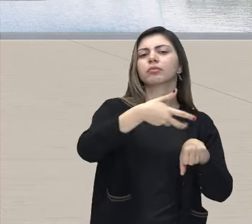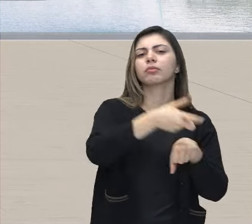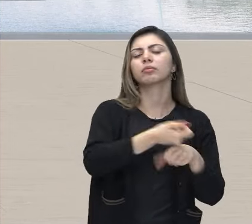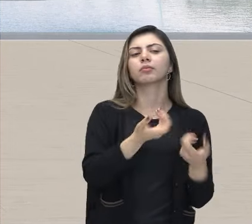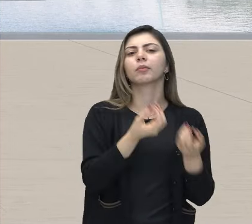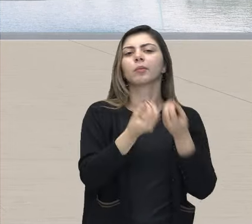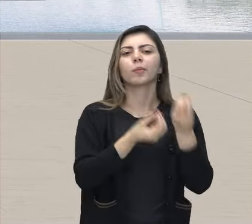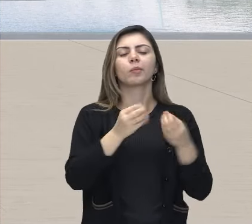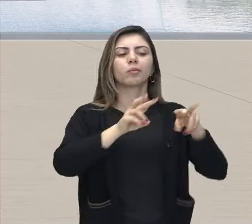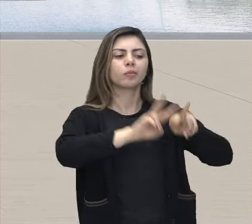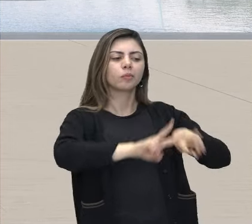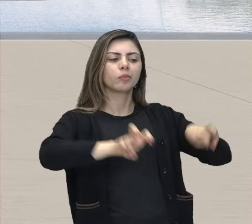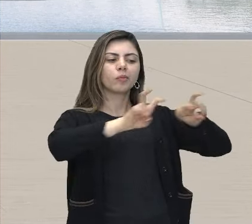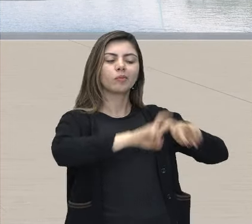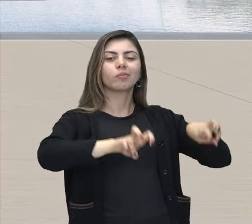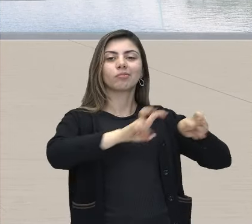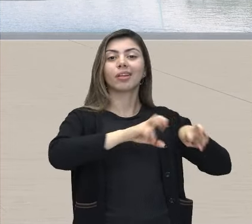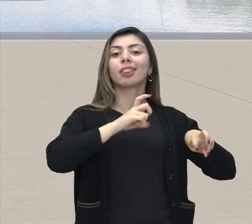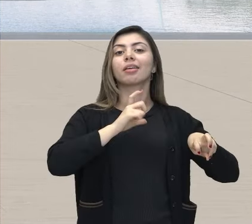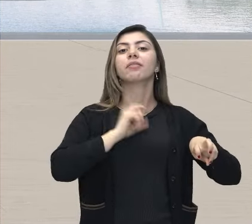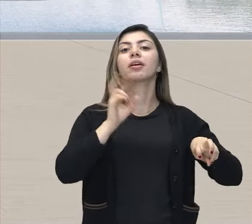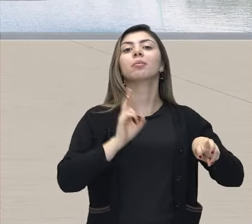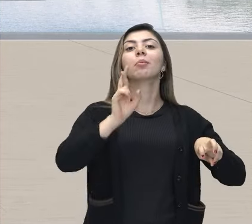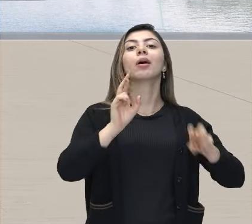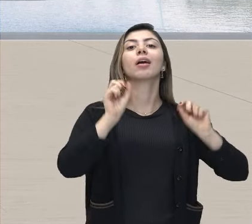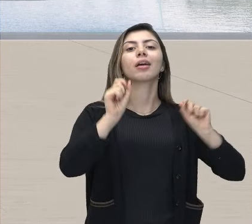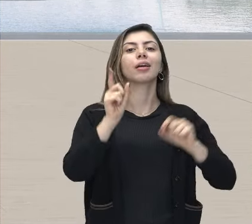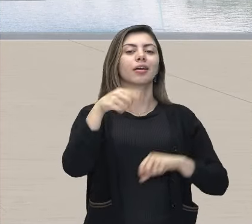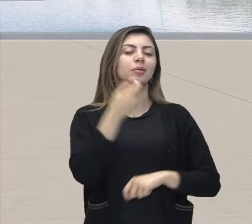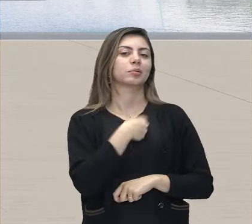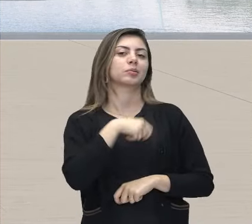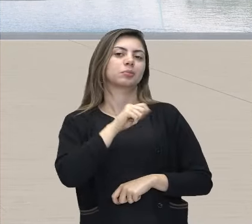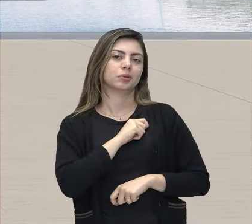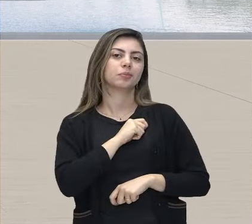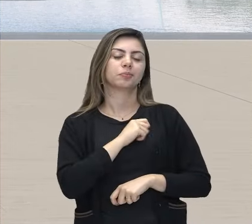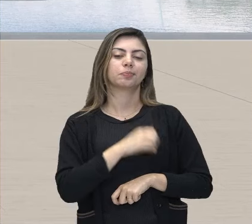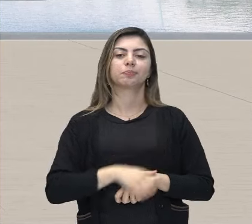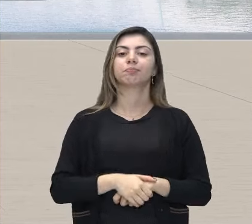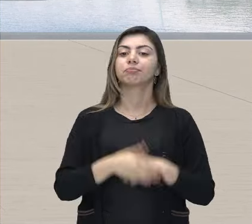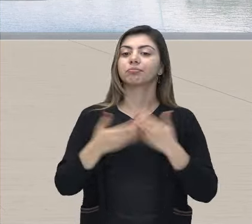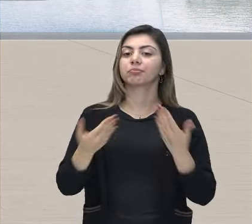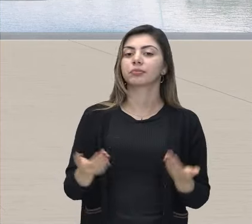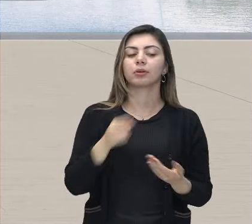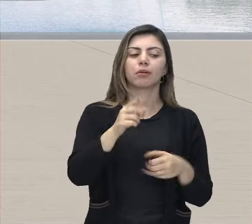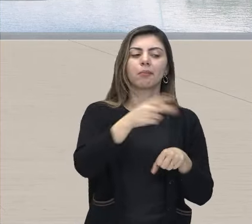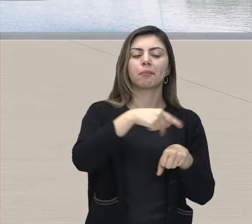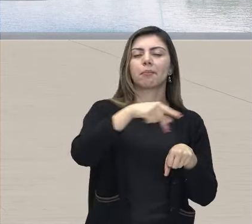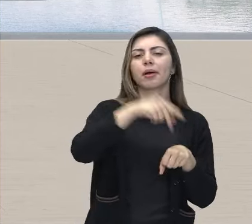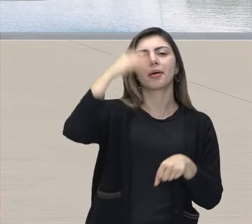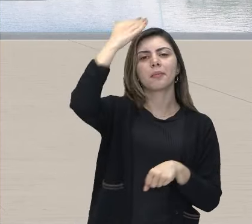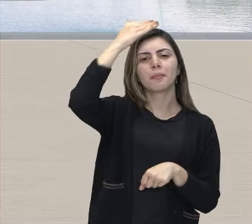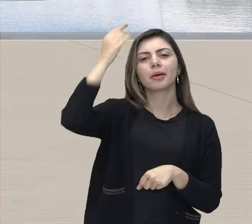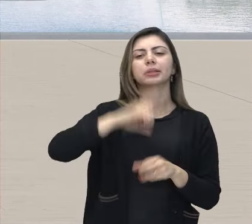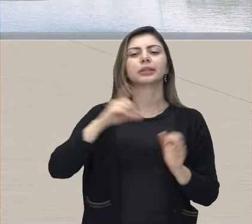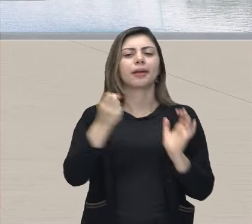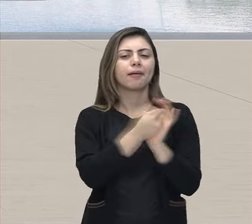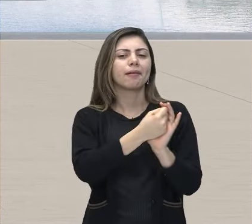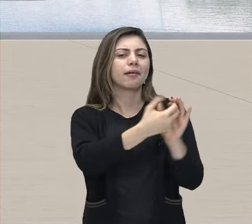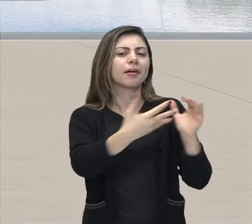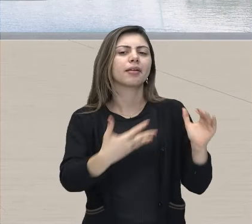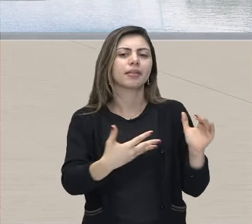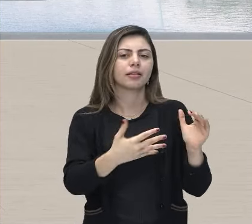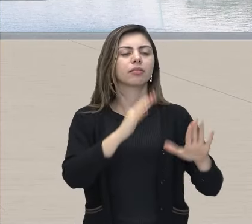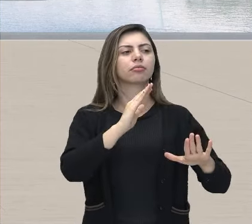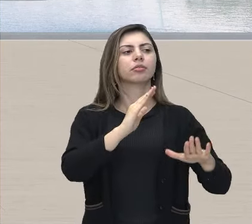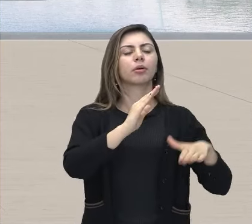exploração pelos espanhóis. Tá? E isso vai fazer com que o México, ele tendo essas características, acaba